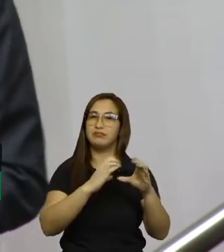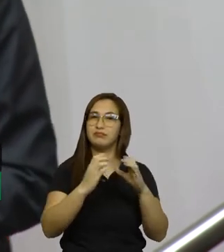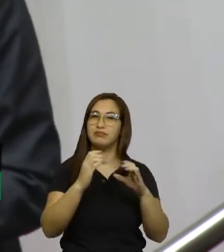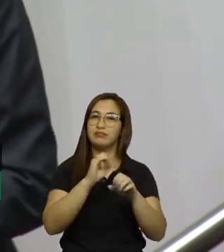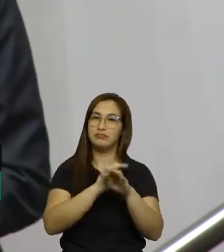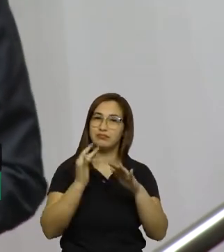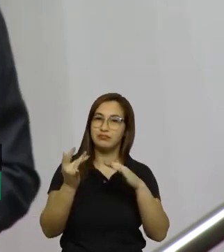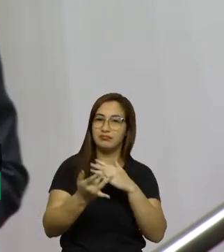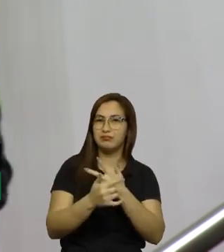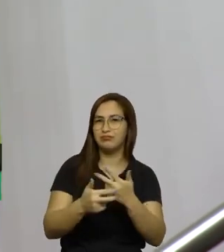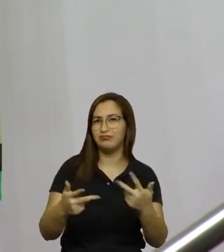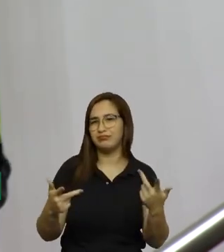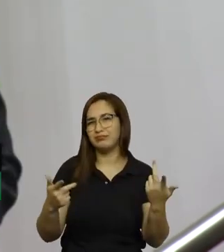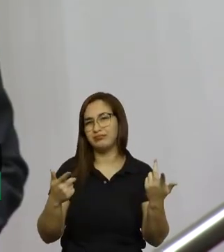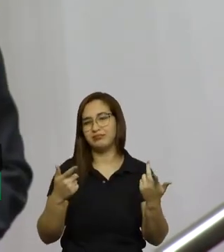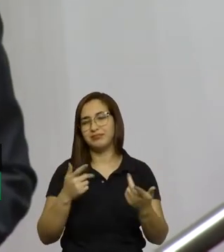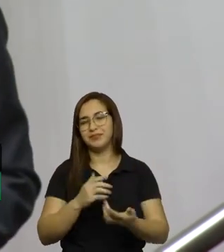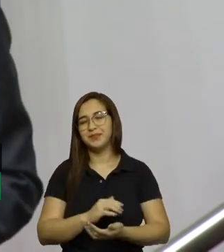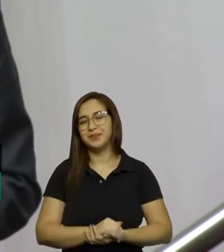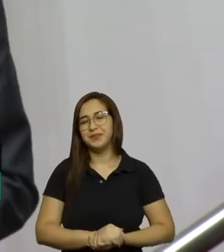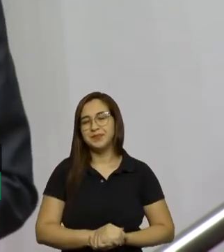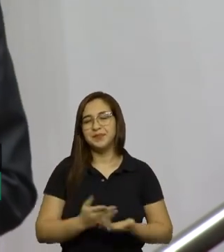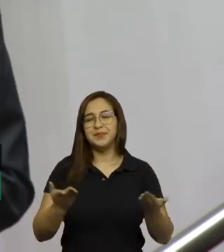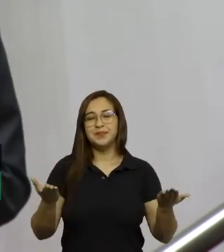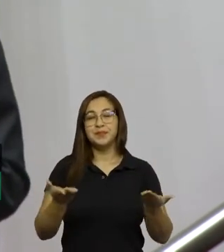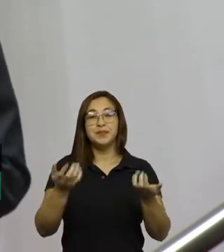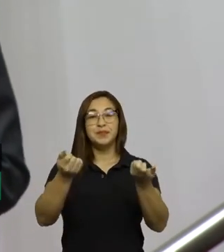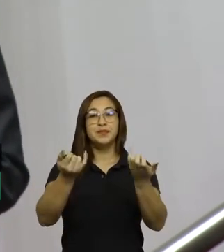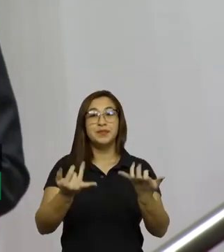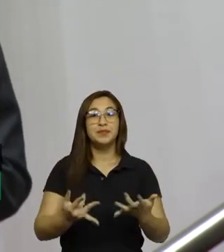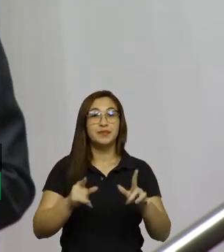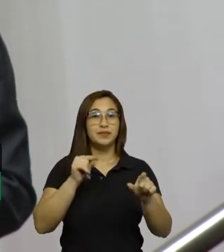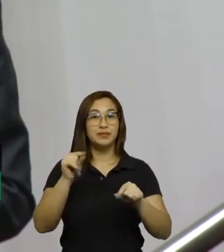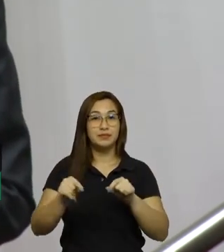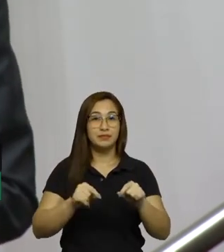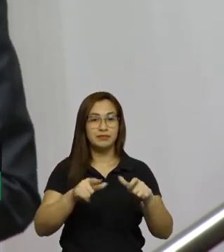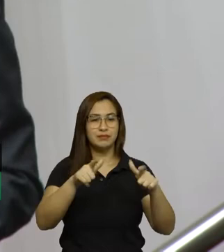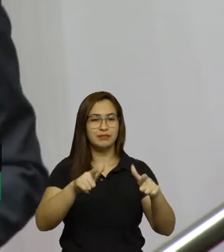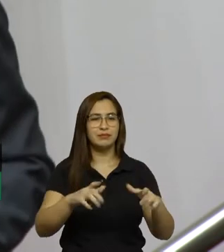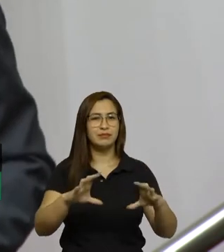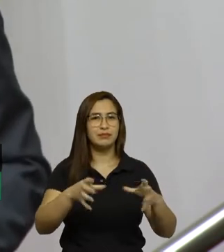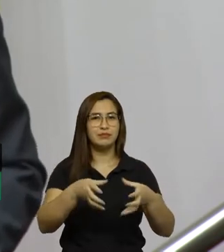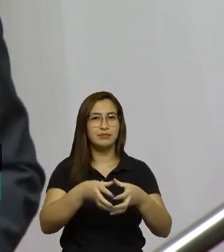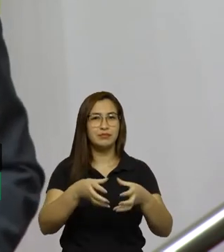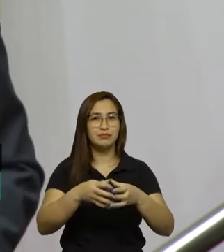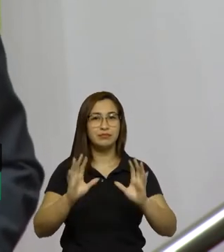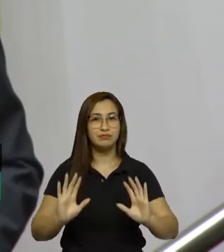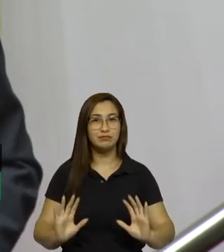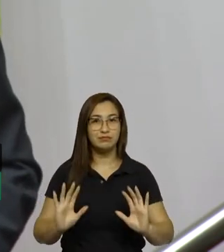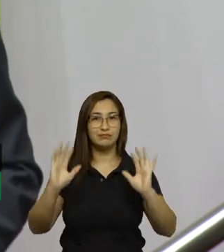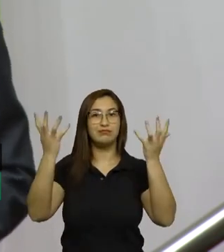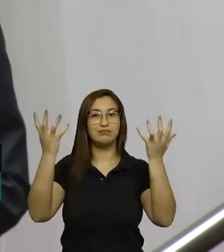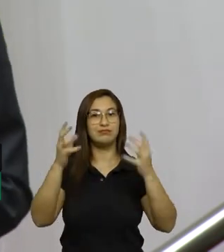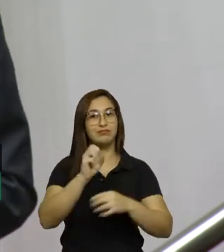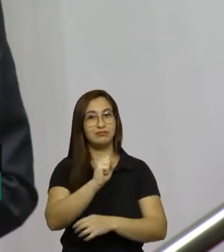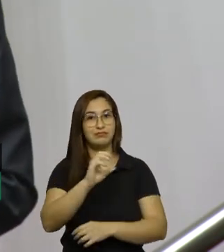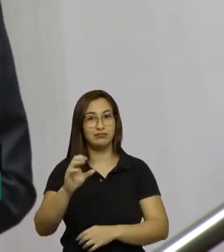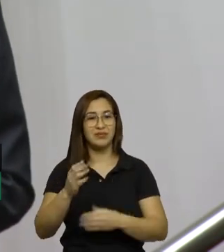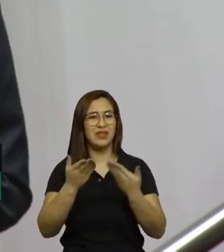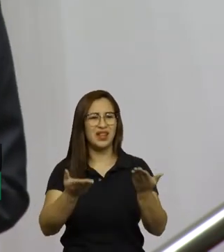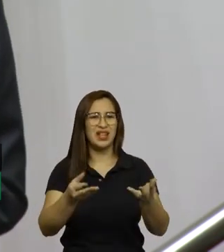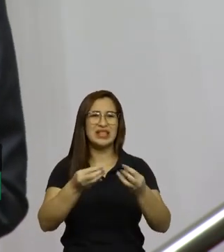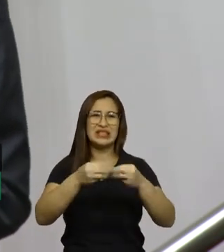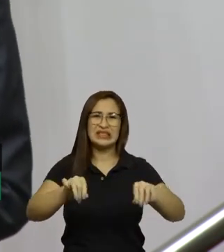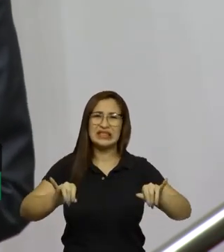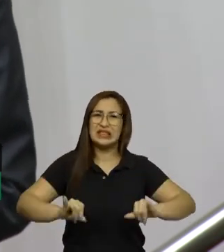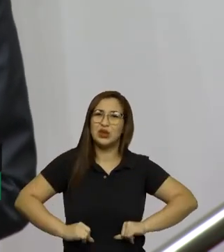Assembleia Legislativa. Hoje quero aqui falar sobre o setor de eventos em Santa Catarina, um dos mais